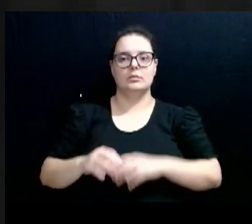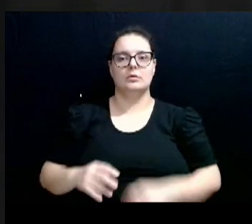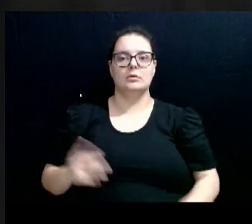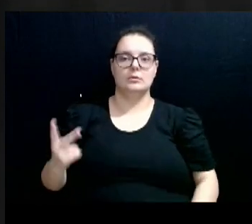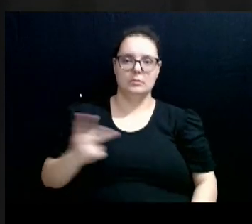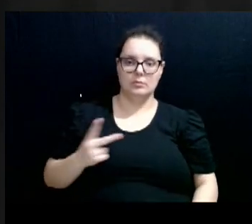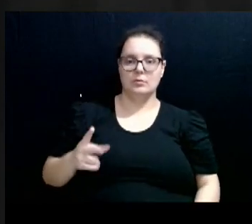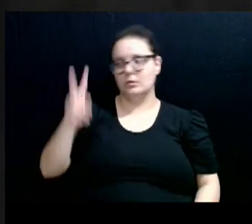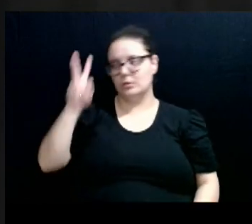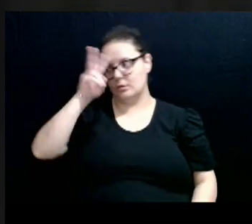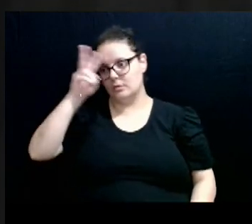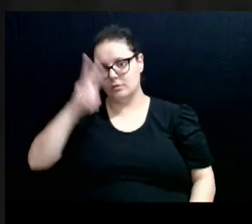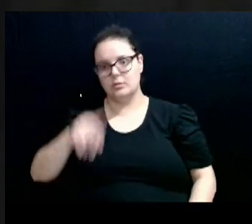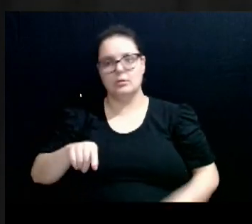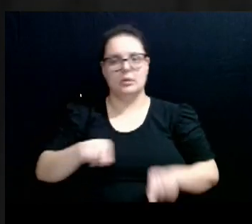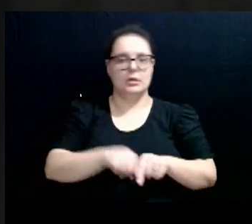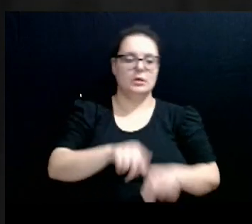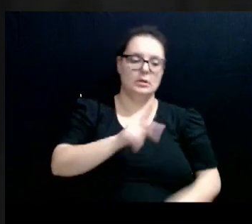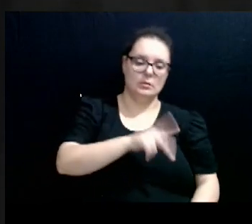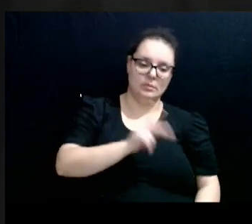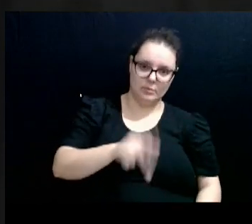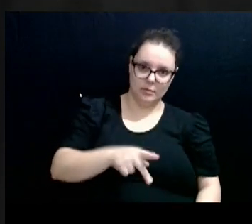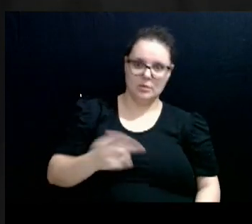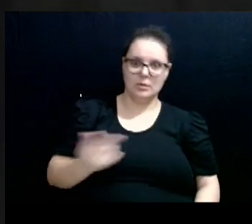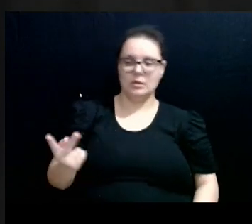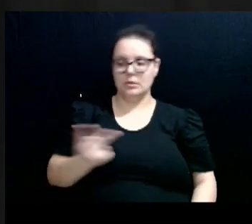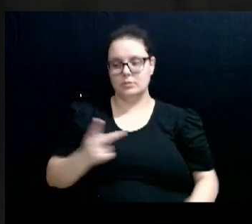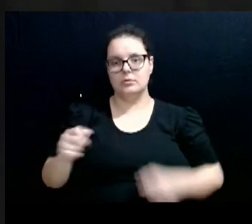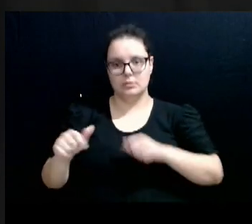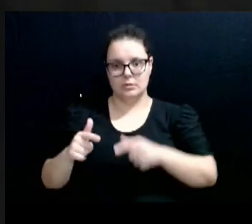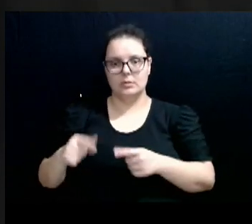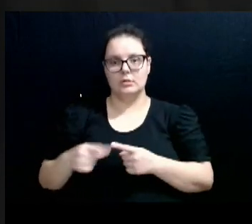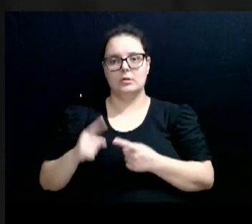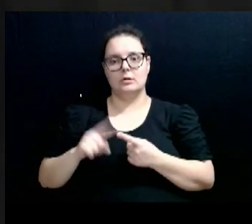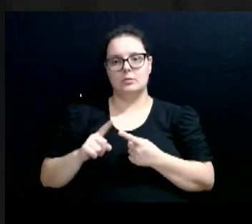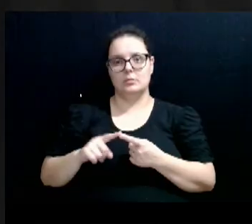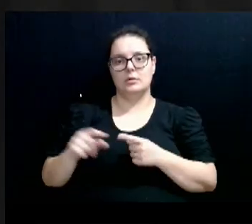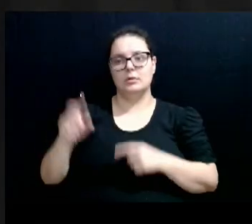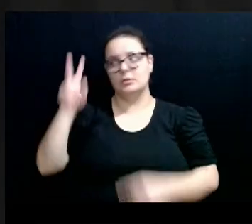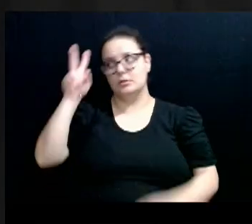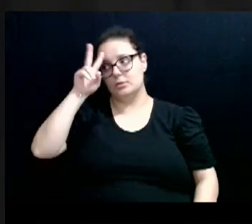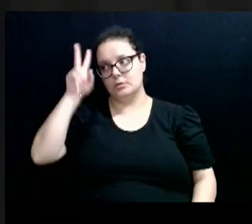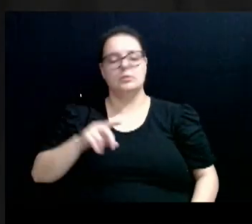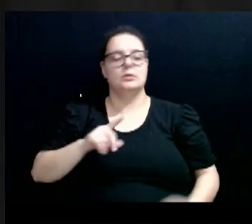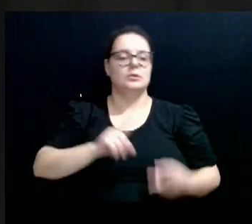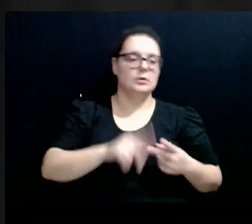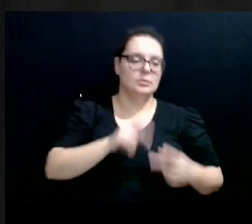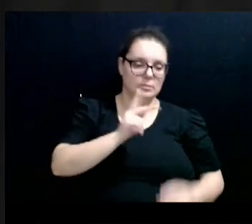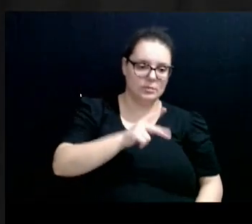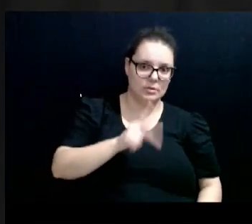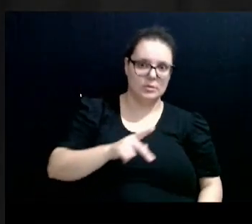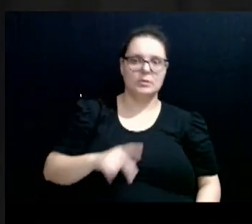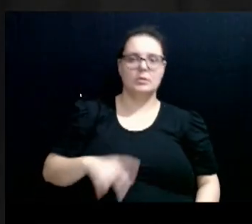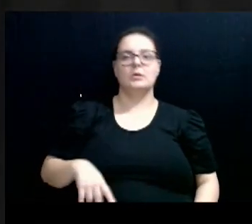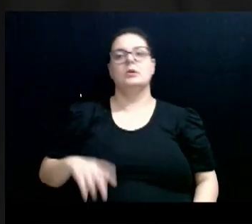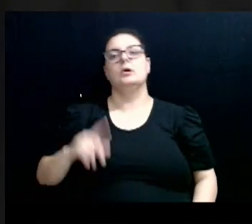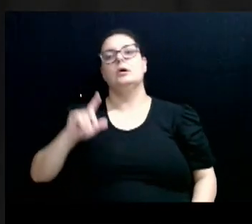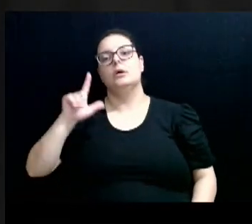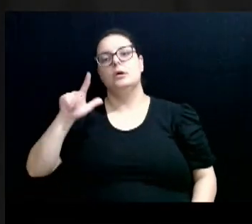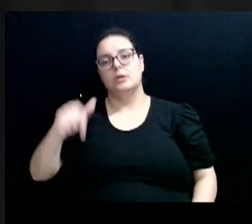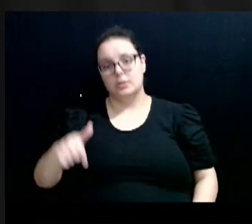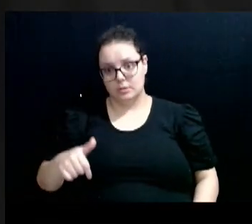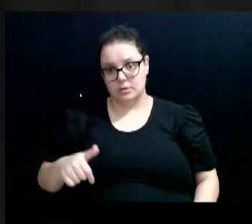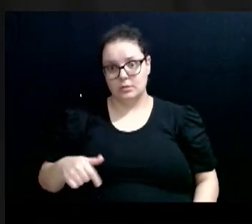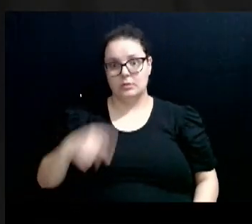e professor. Então a minha primeira formação foi isso. Depois, um dos motivos foi a própria política, eu fiz direito. Então eu